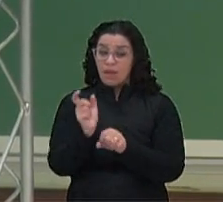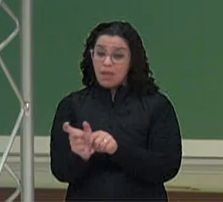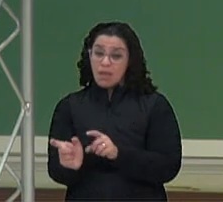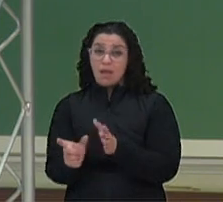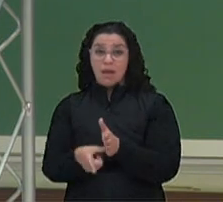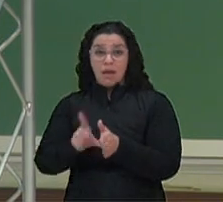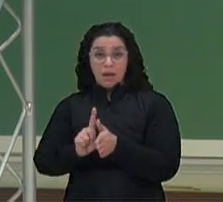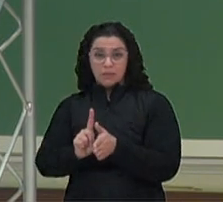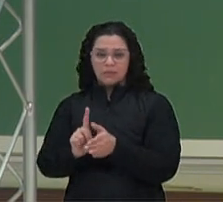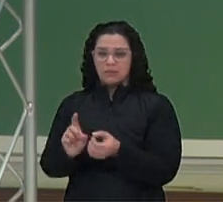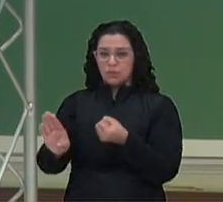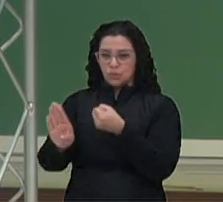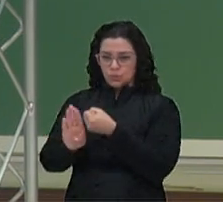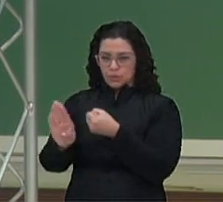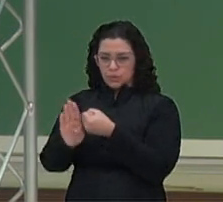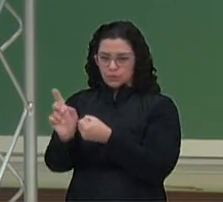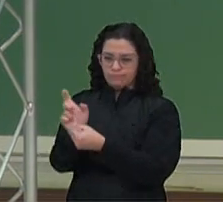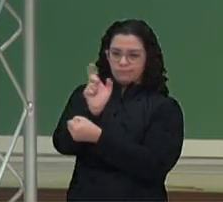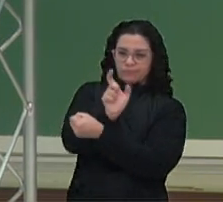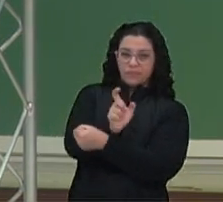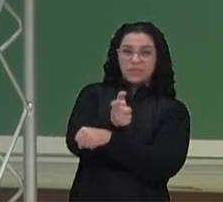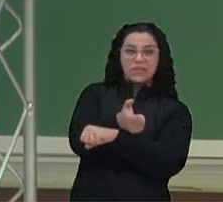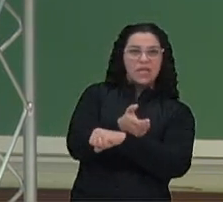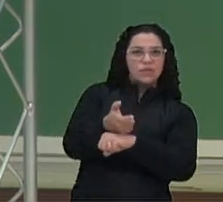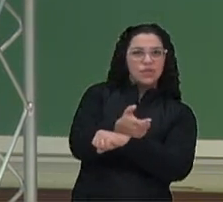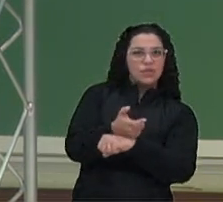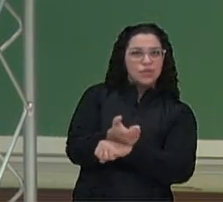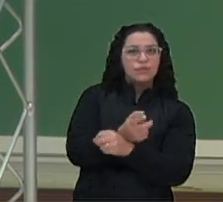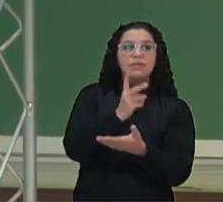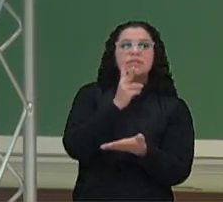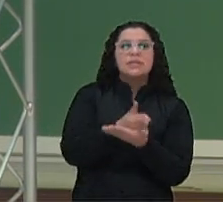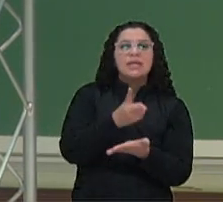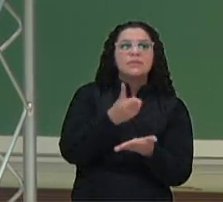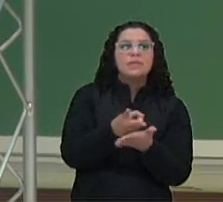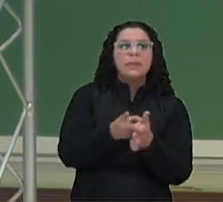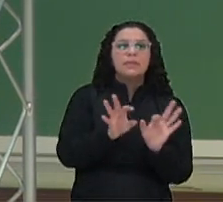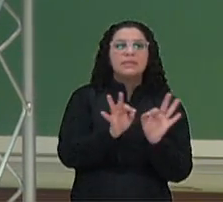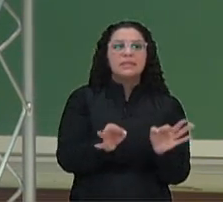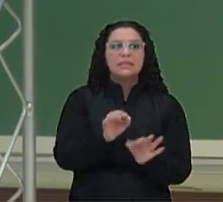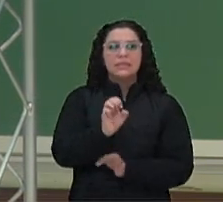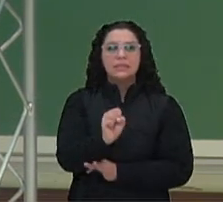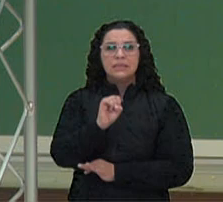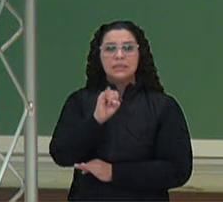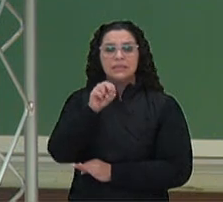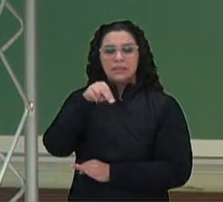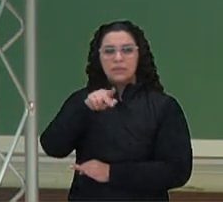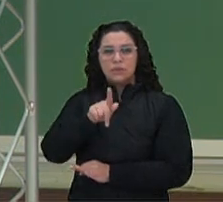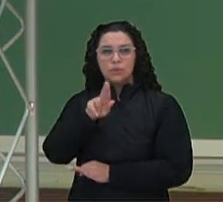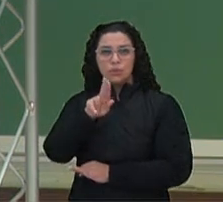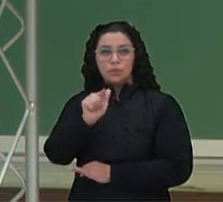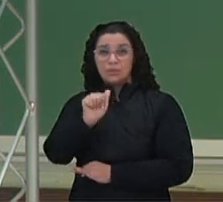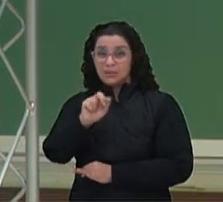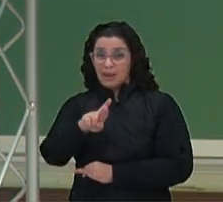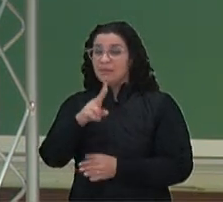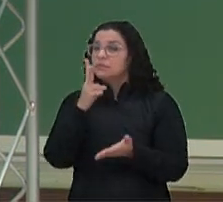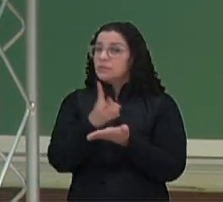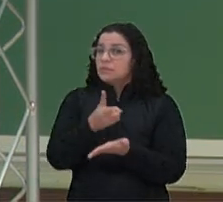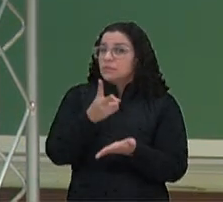do substantivo, sempre no singular, tá ok? Adjetivo no inglês não existe a forma de plural. Vamos